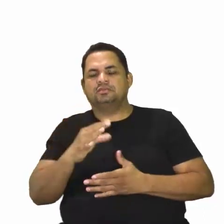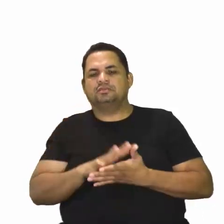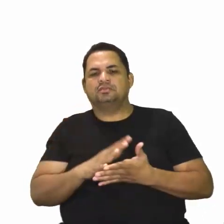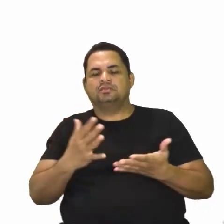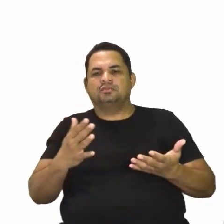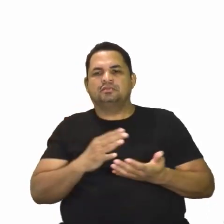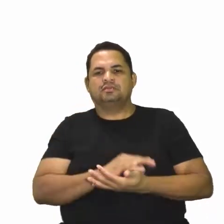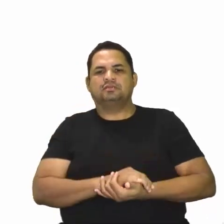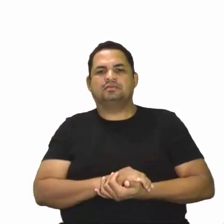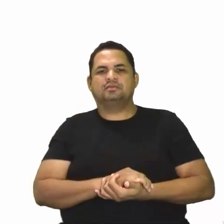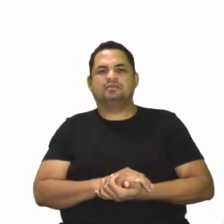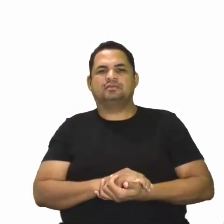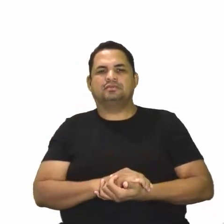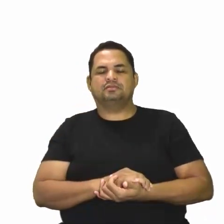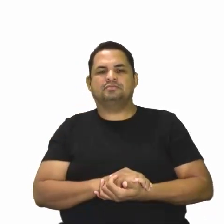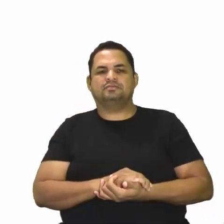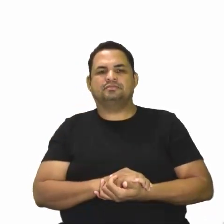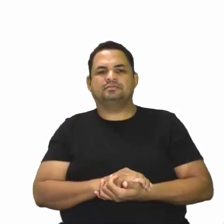1.764%.